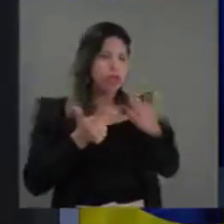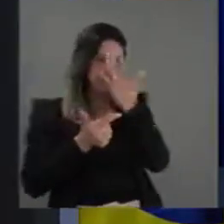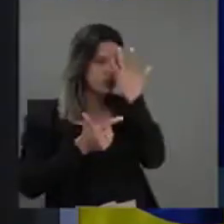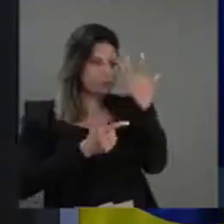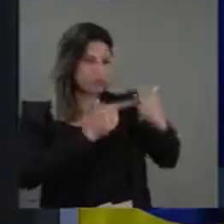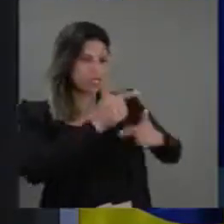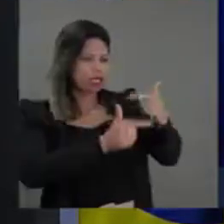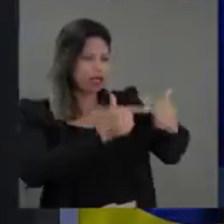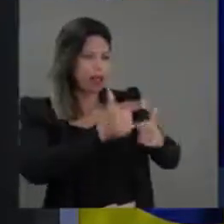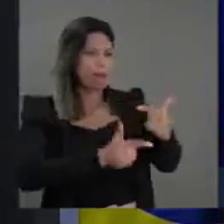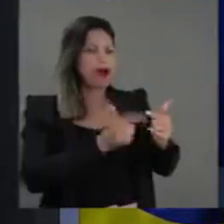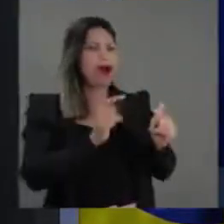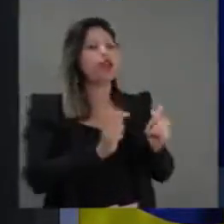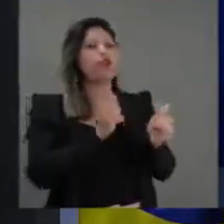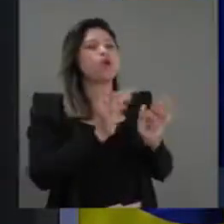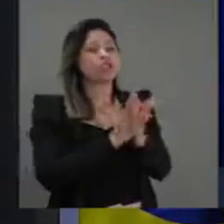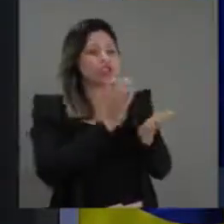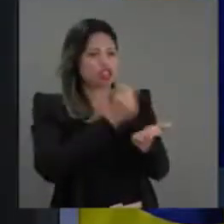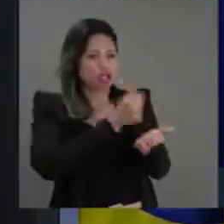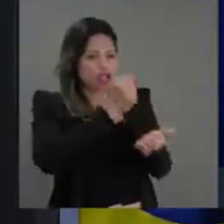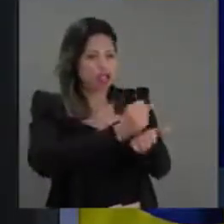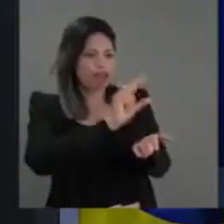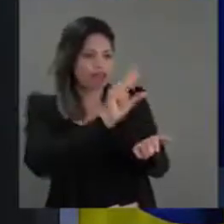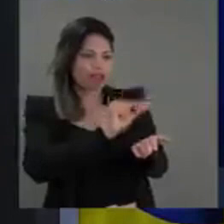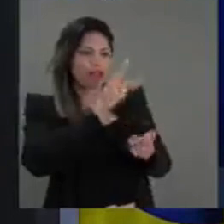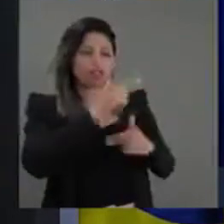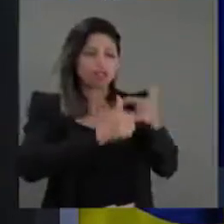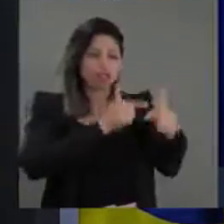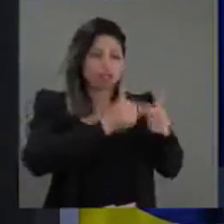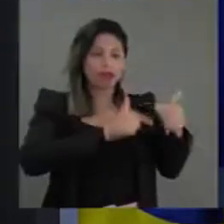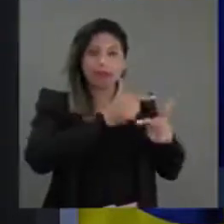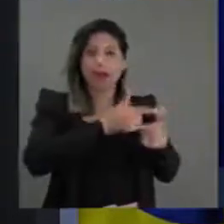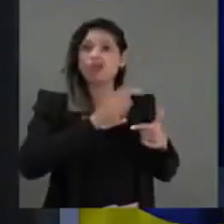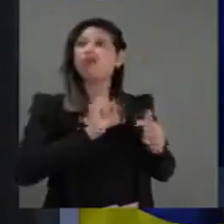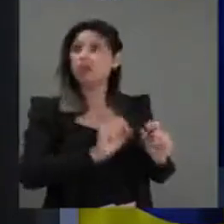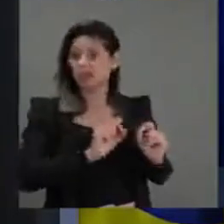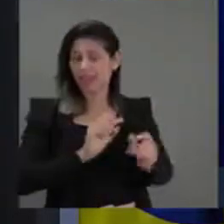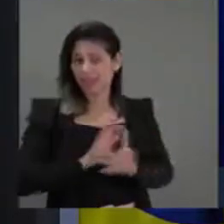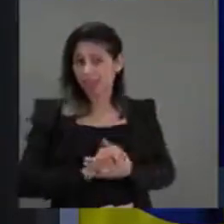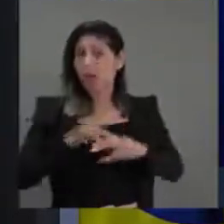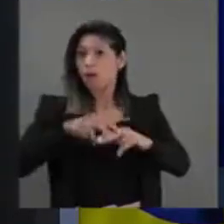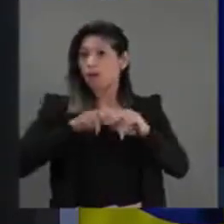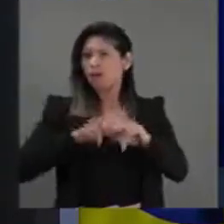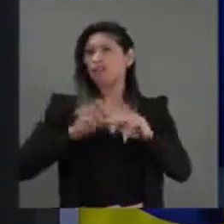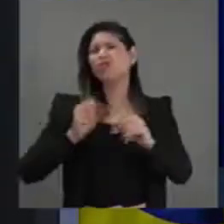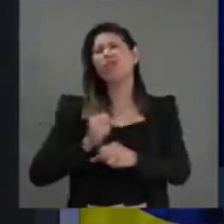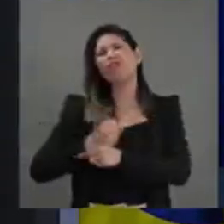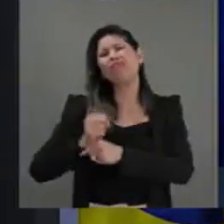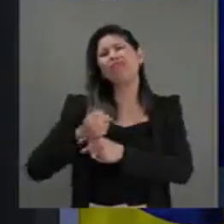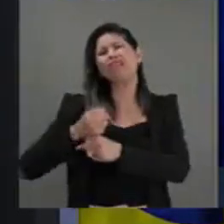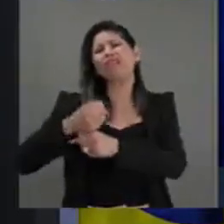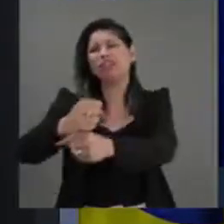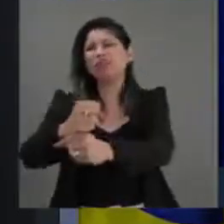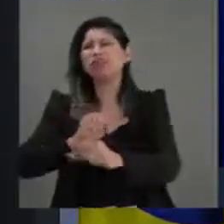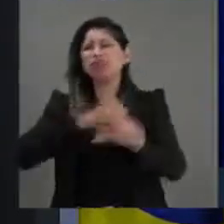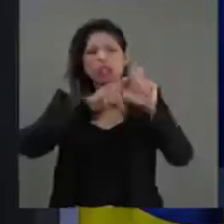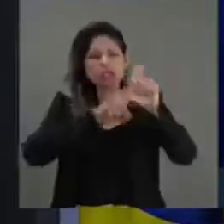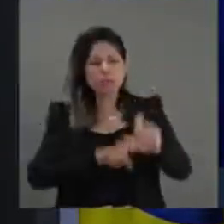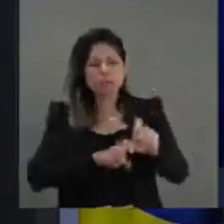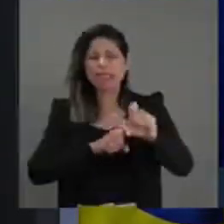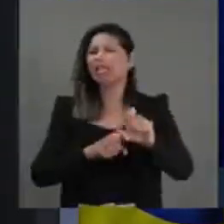1.197.618. Um retrato da estagnação financeira e de anos de fracasso administrativo, fruto dessa corrupção